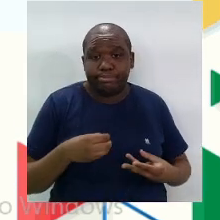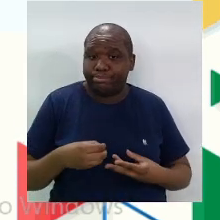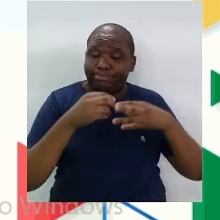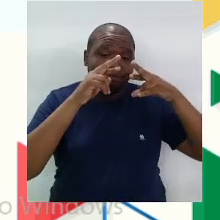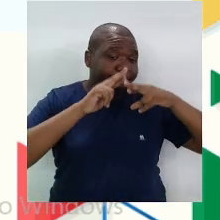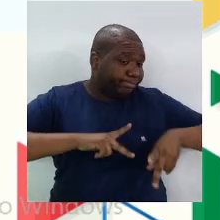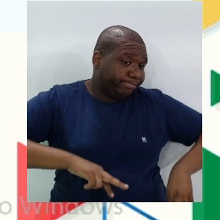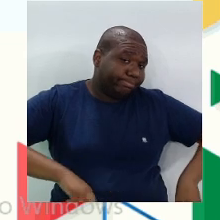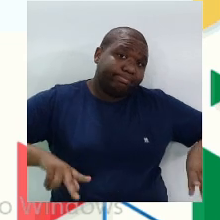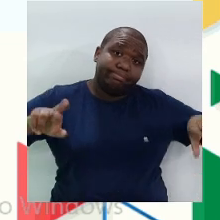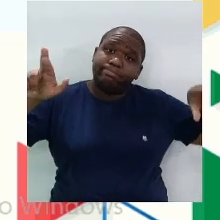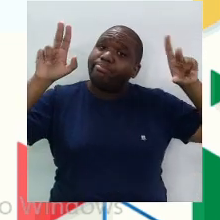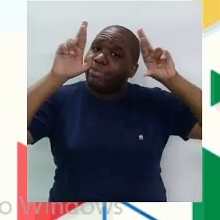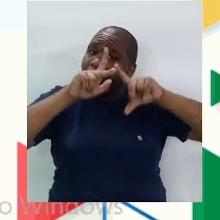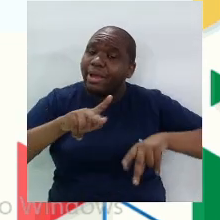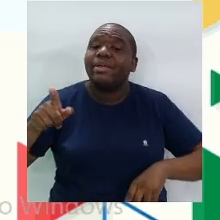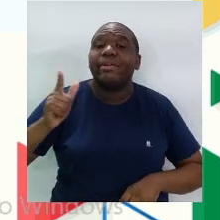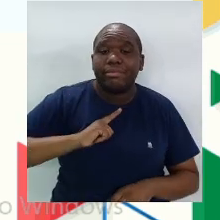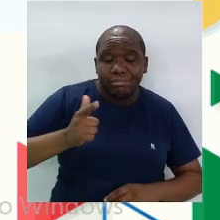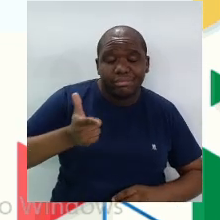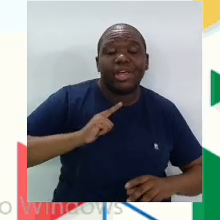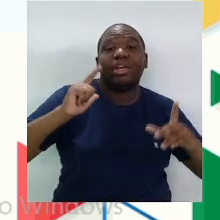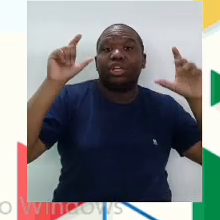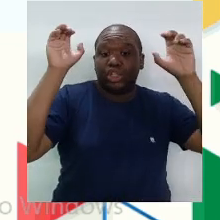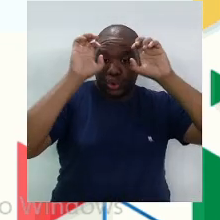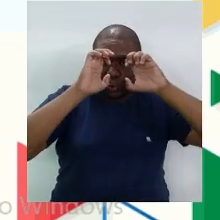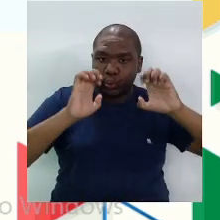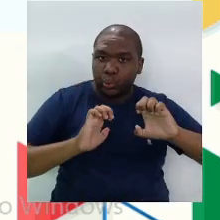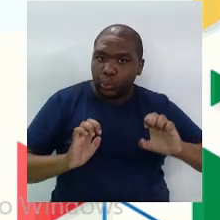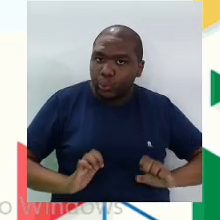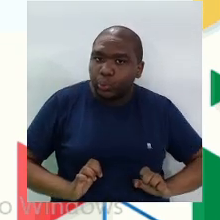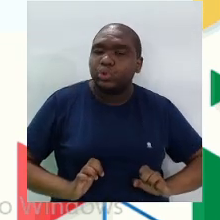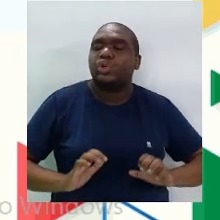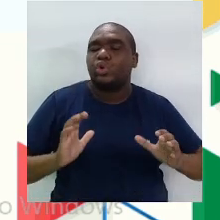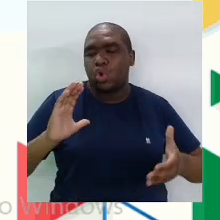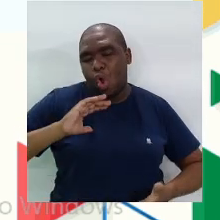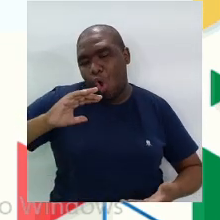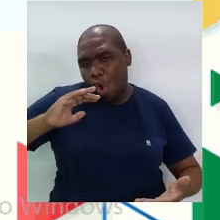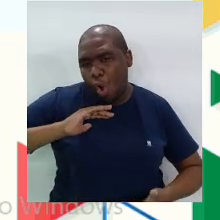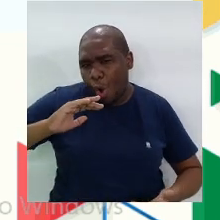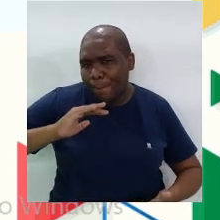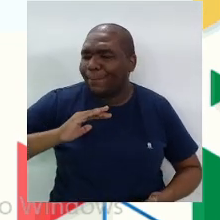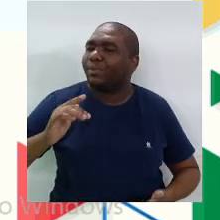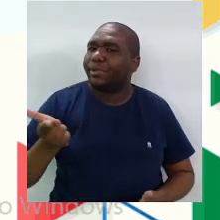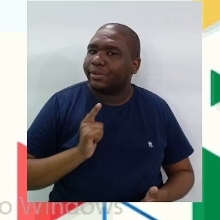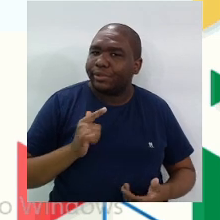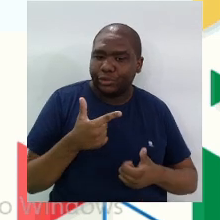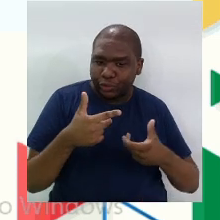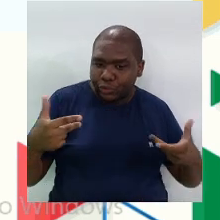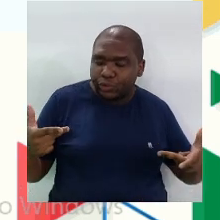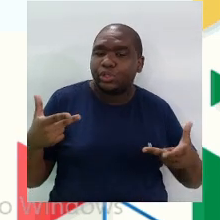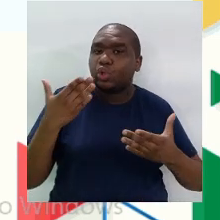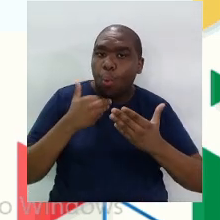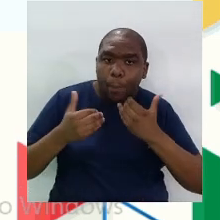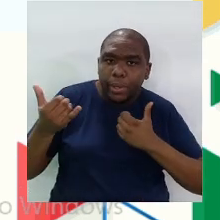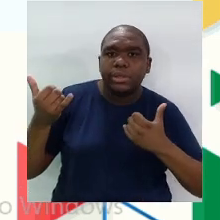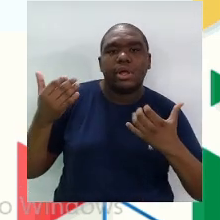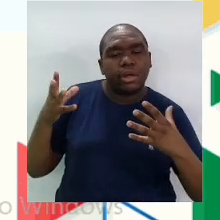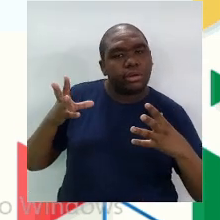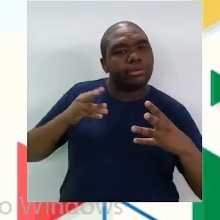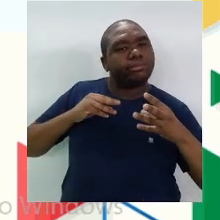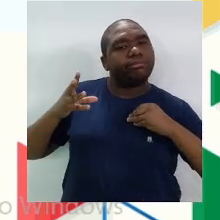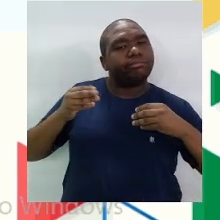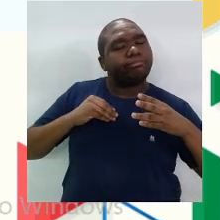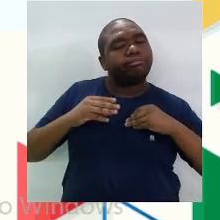Elas fornecem estruturas para o corpo e vão absorver nutrientes dos alimentos.